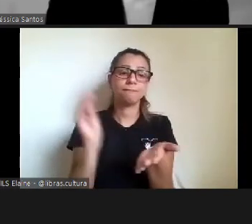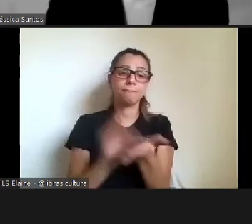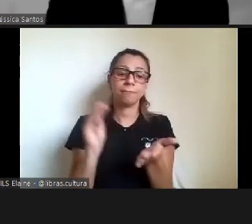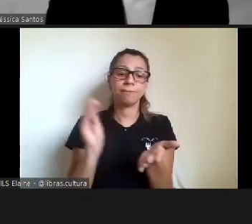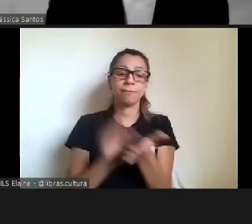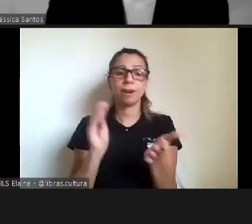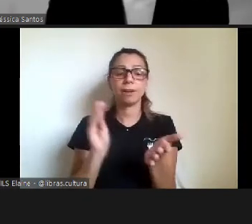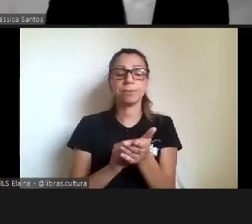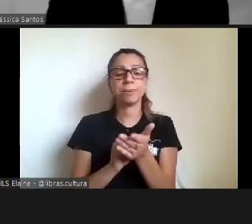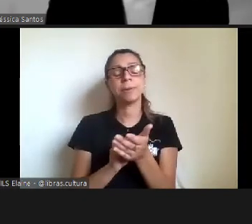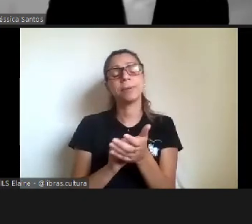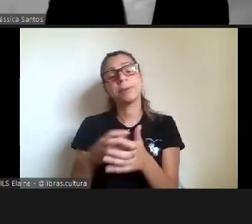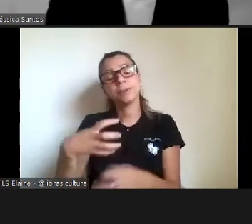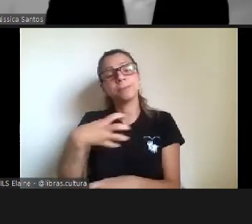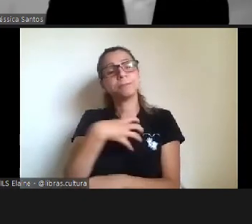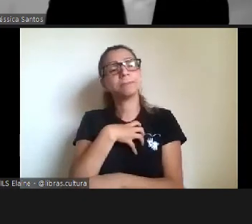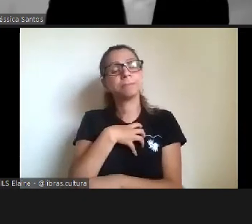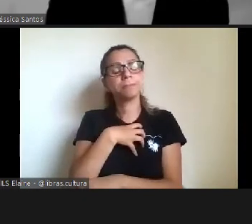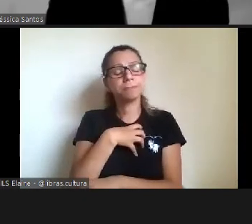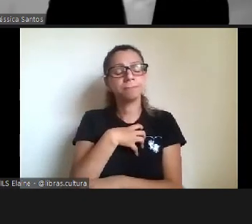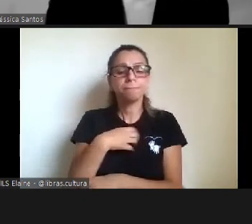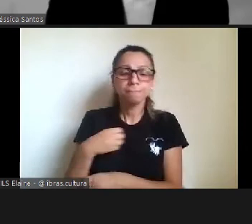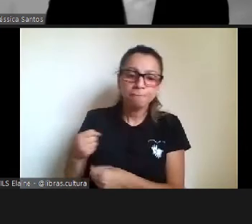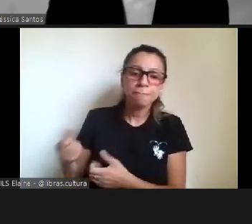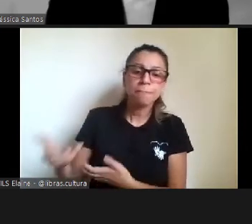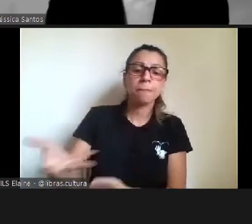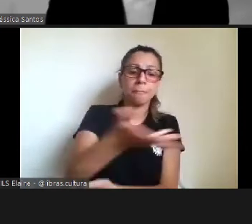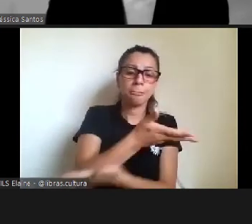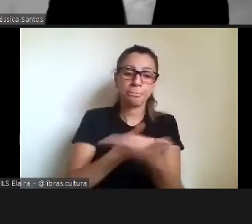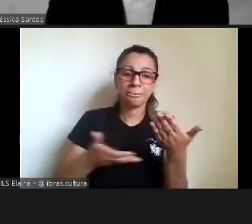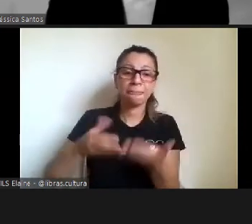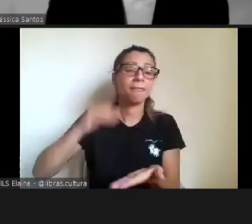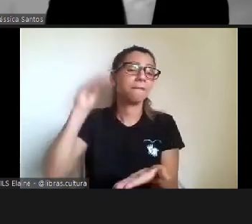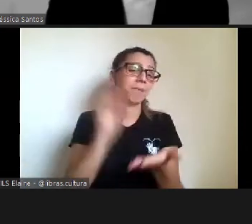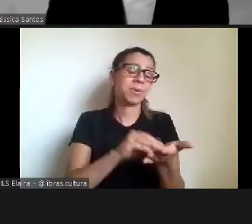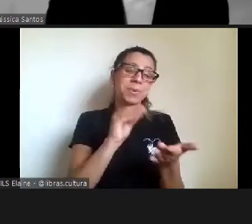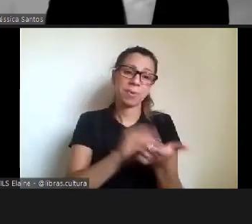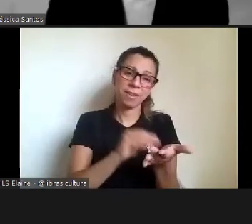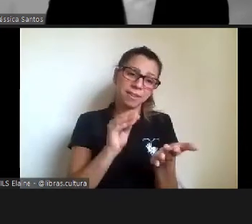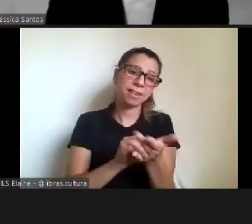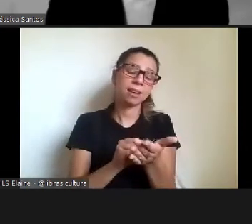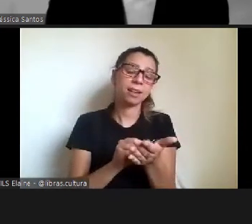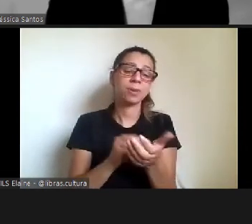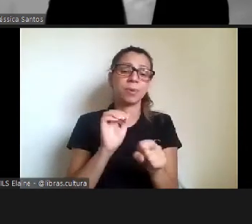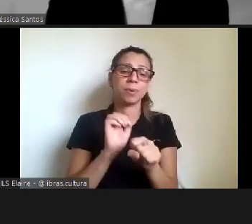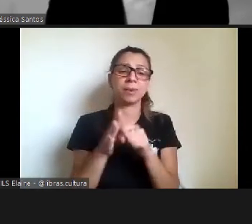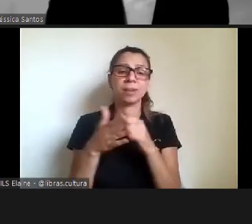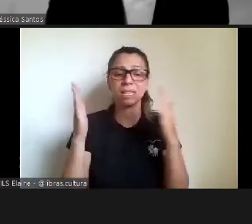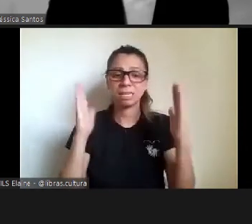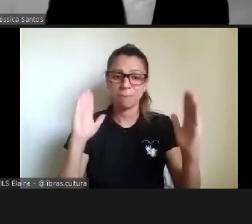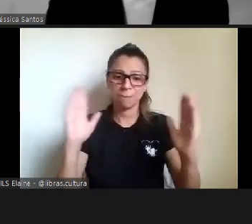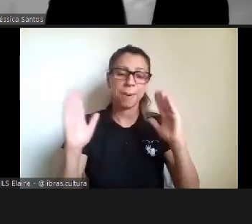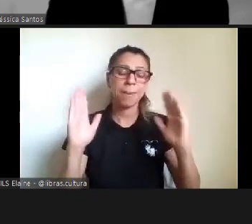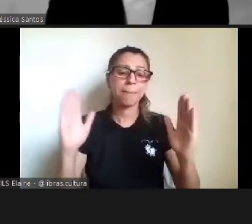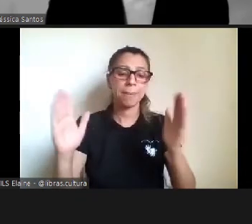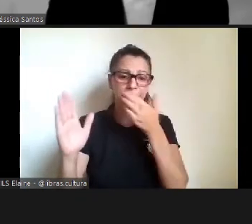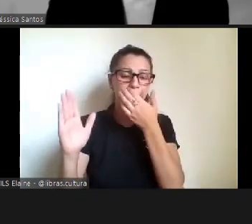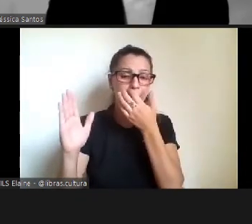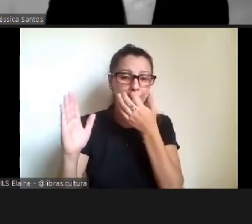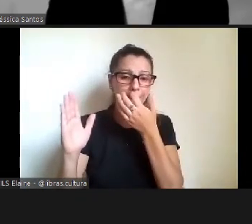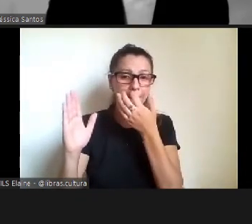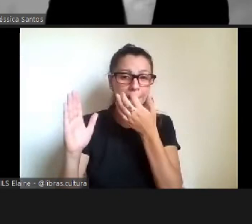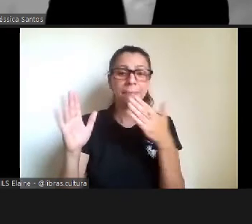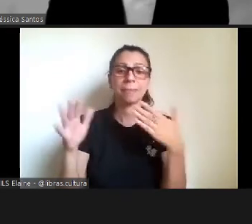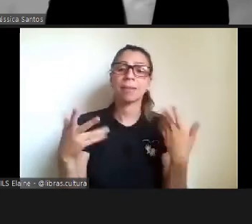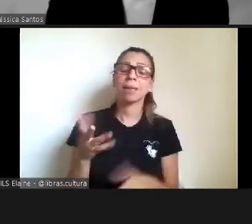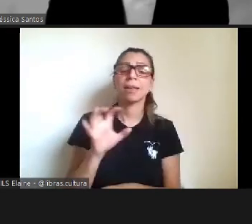é o afeto, é o afeto que nos falta, entendeu, nesse momento. E isso, a gente